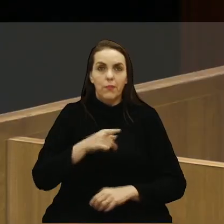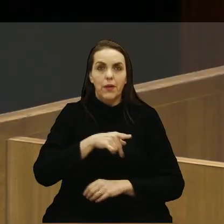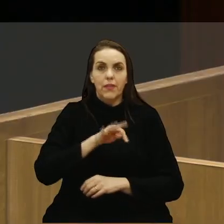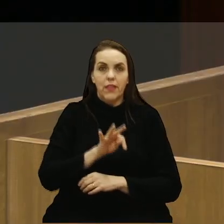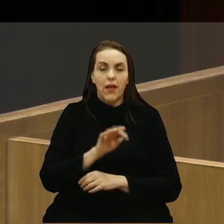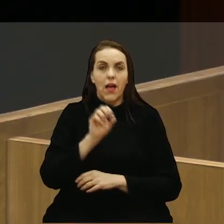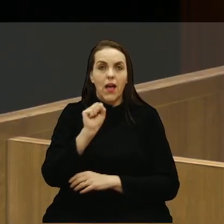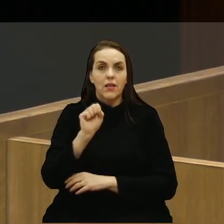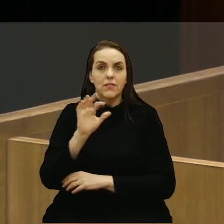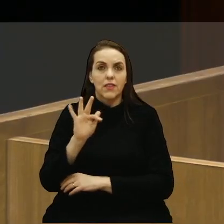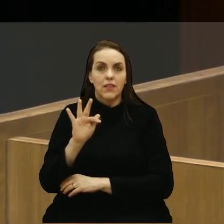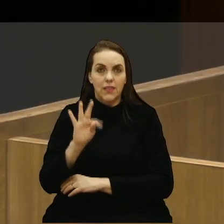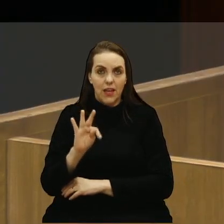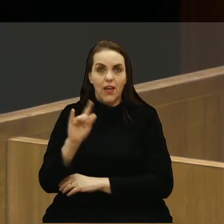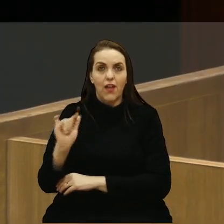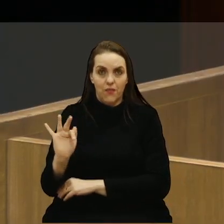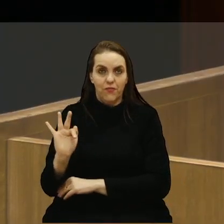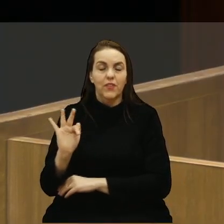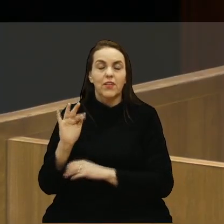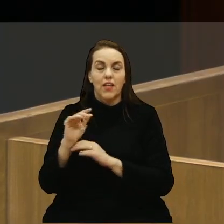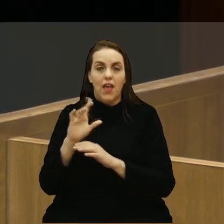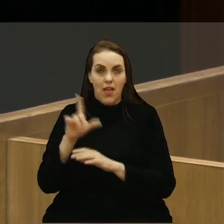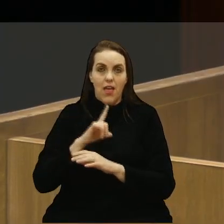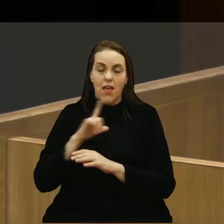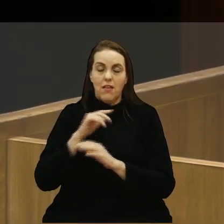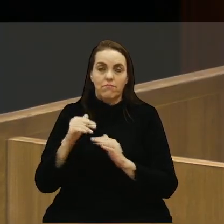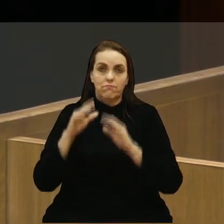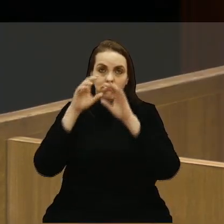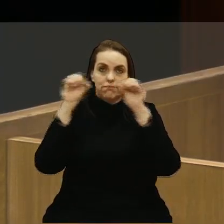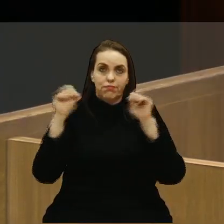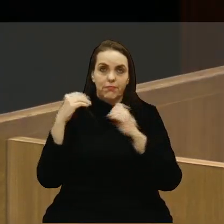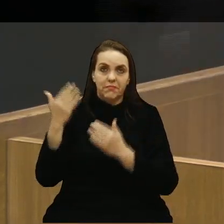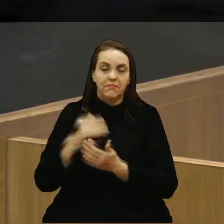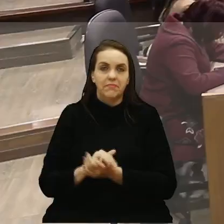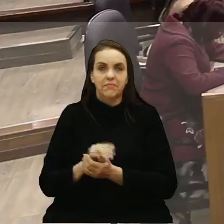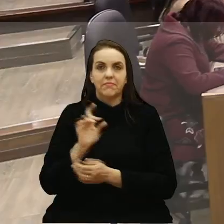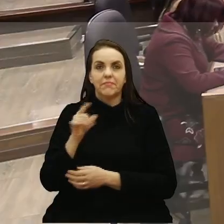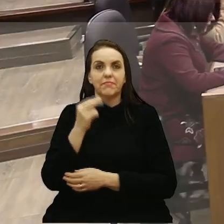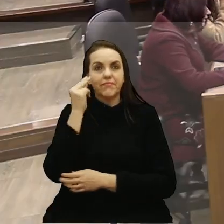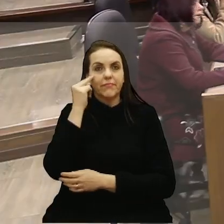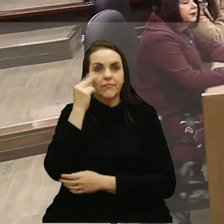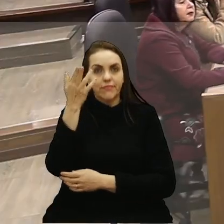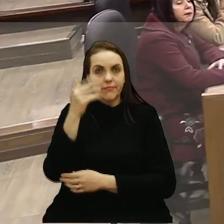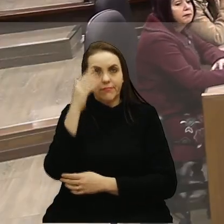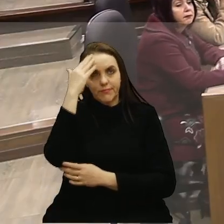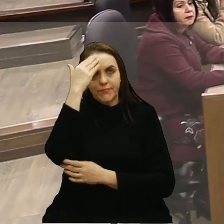STF, infelizmente, que virou nossa Suprema Corte. Vereador Fantinel, seria isso. Obrigado, vereadora Iago. Passo